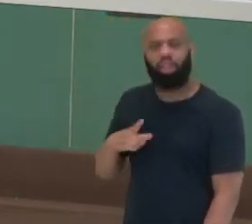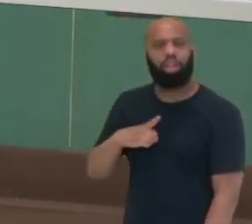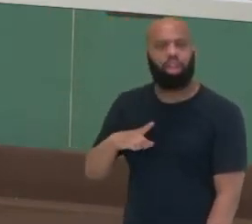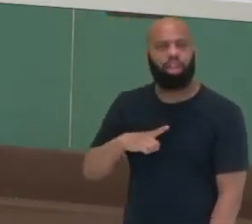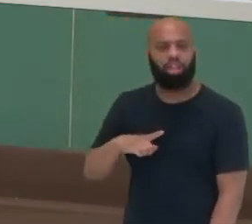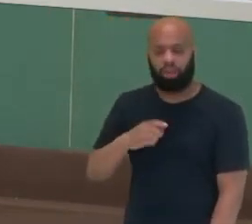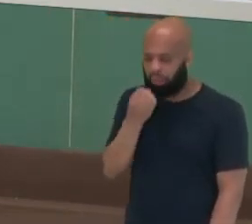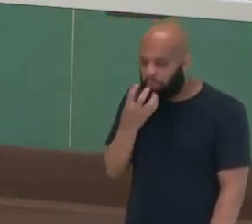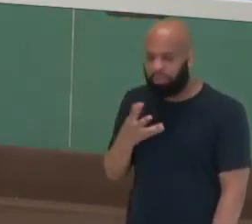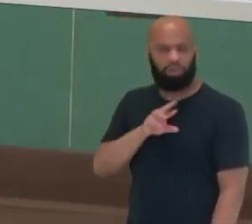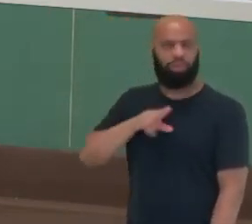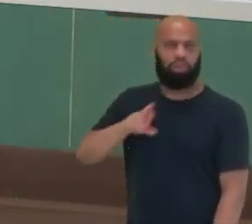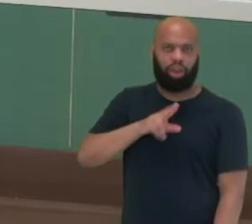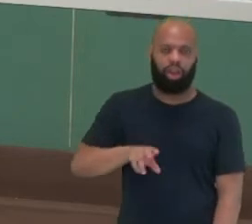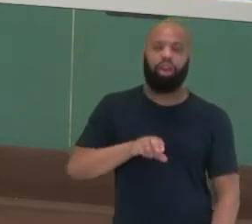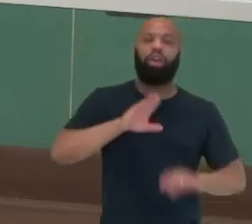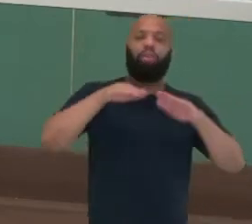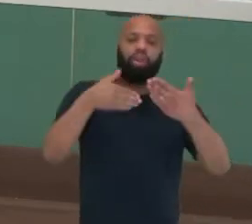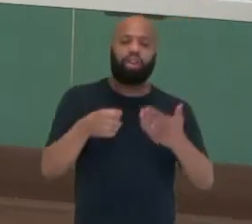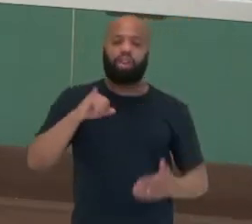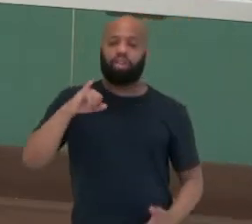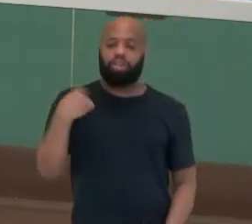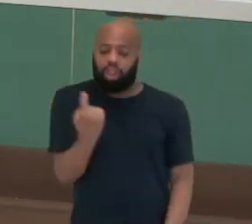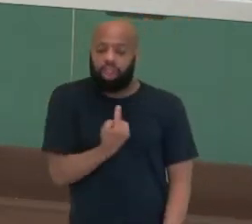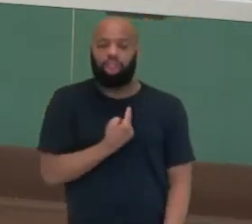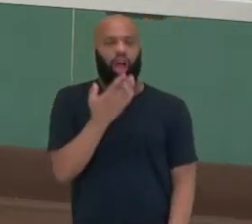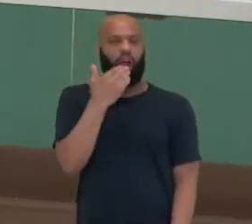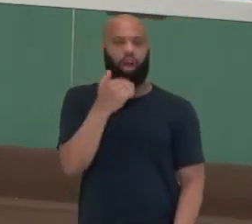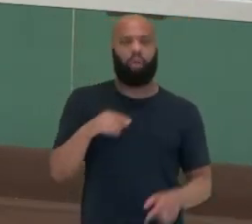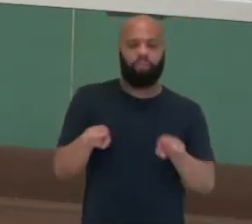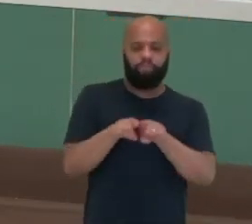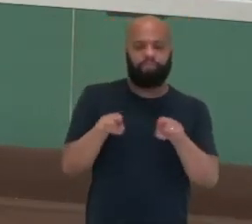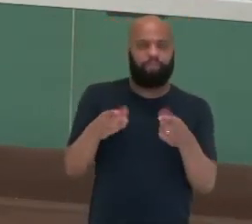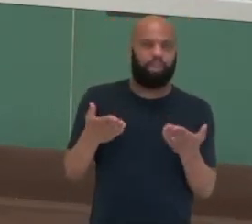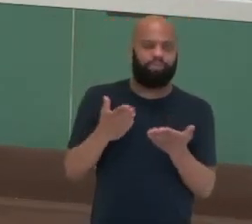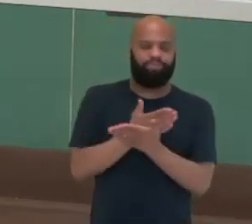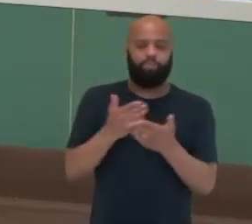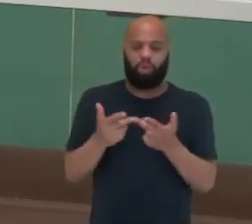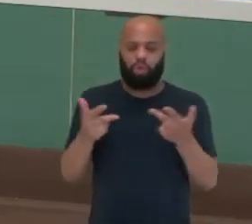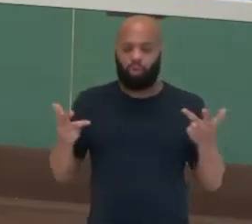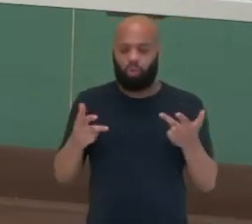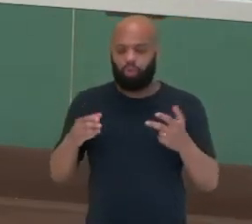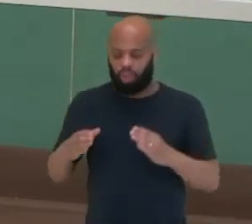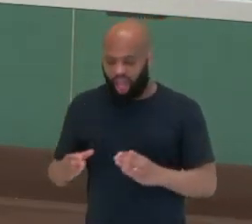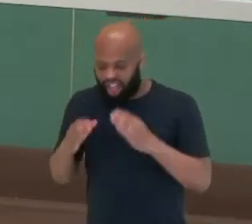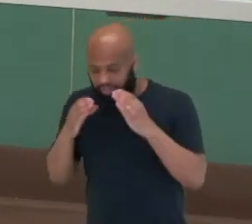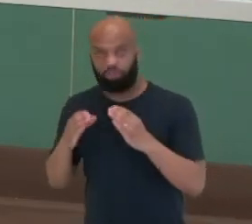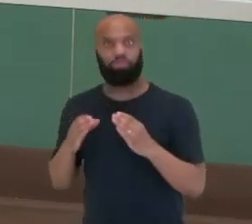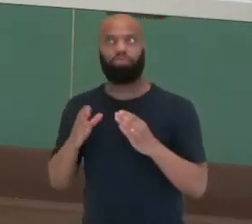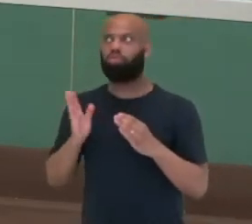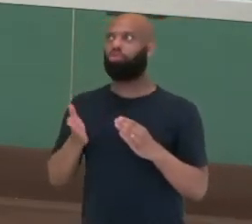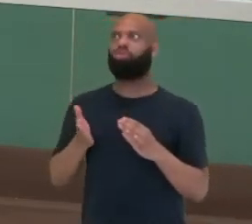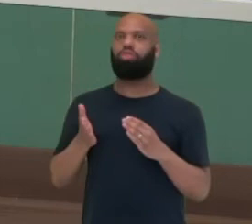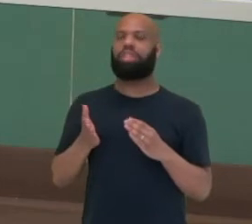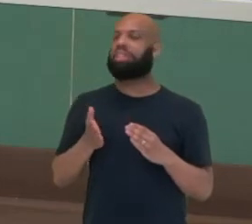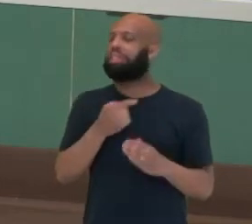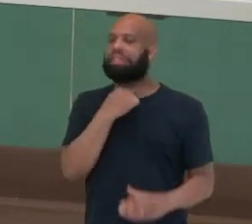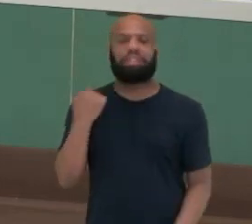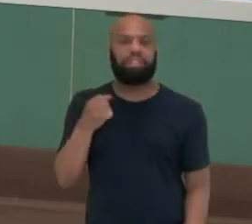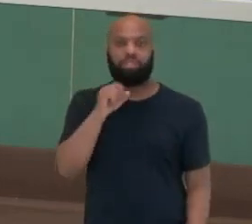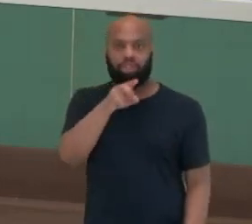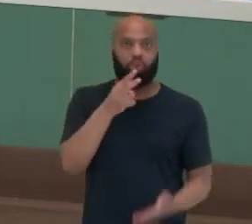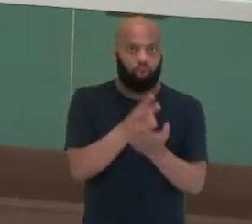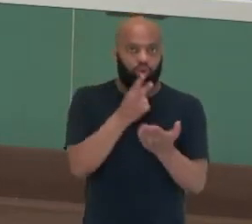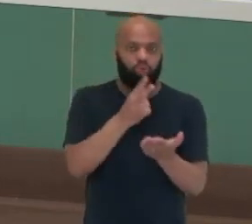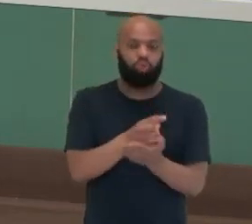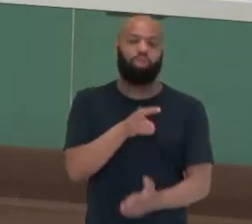agradável. Então, quando nós comemos alguma coisa estragada, você já ingeriu. Se você continuar comendo, você